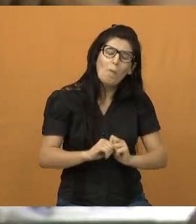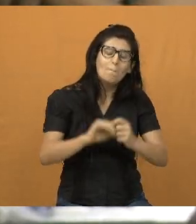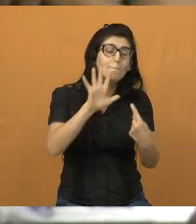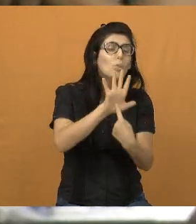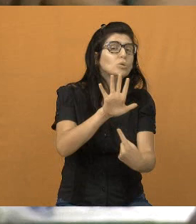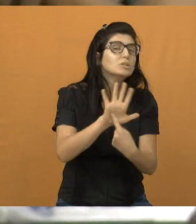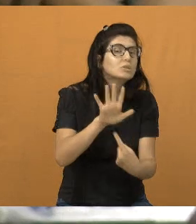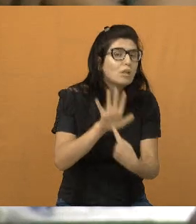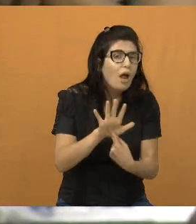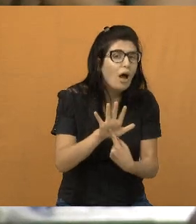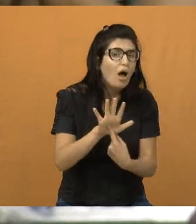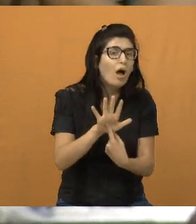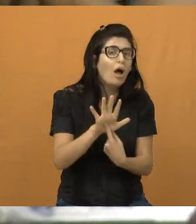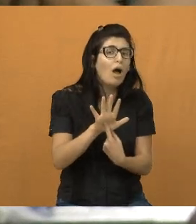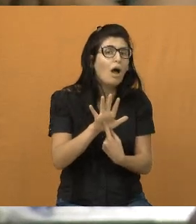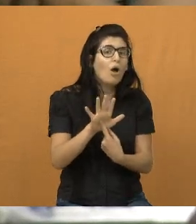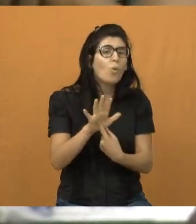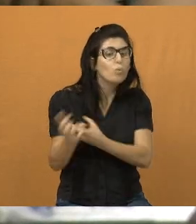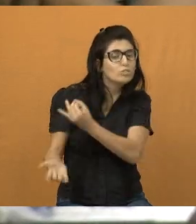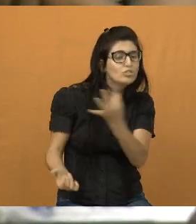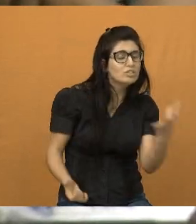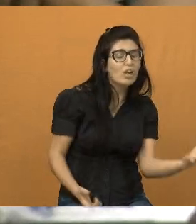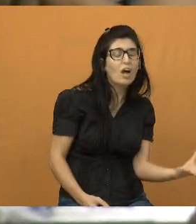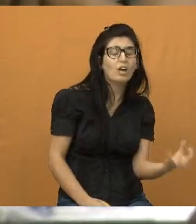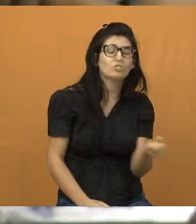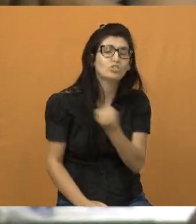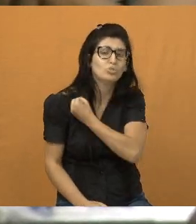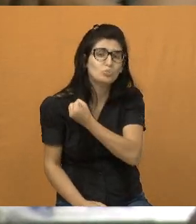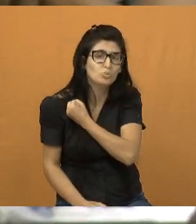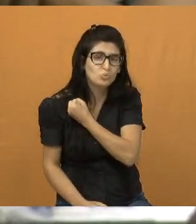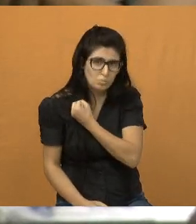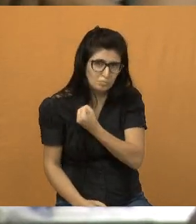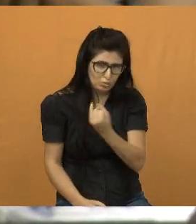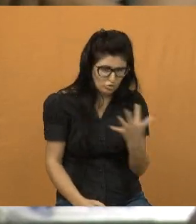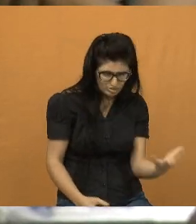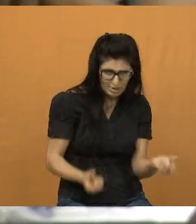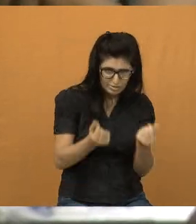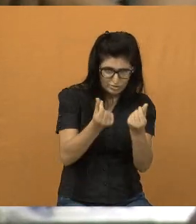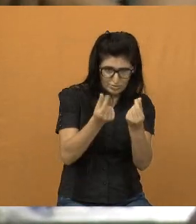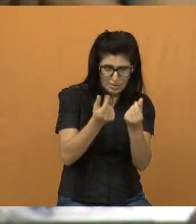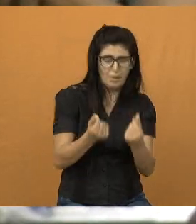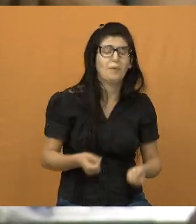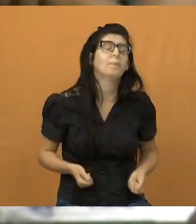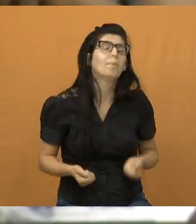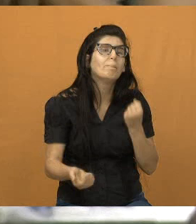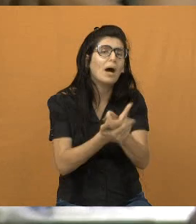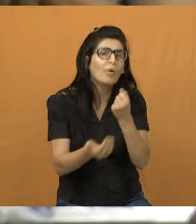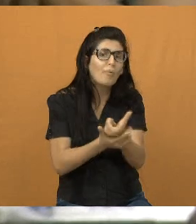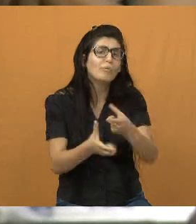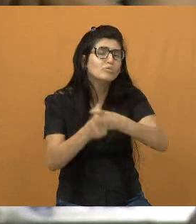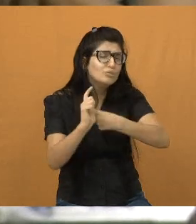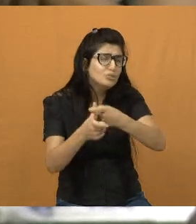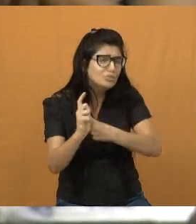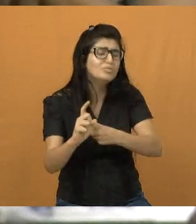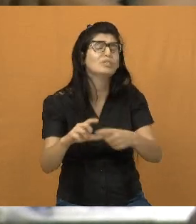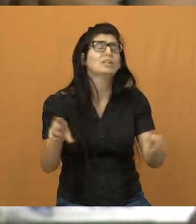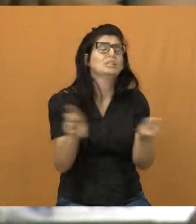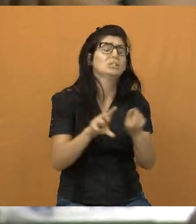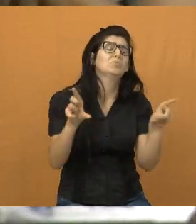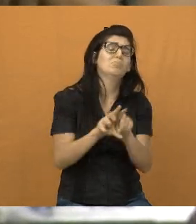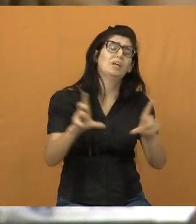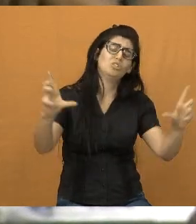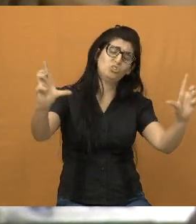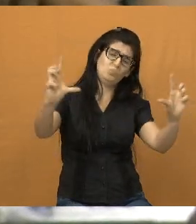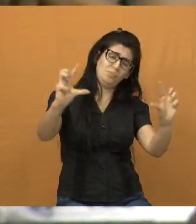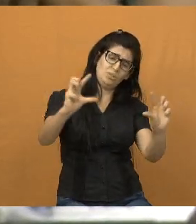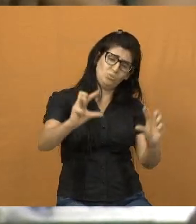uma conta financeira que desse crédito para o nosso município. Teve uma diminuição do investimento